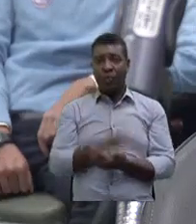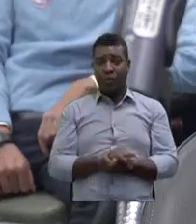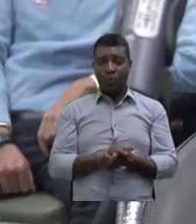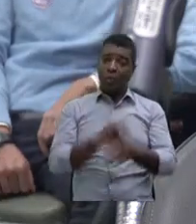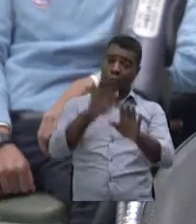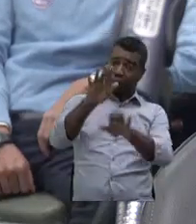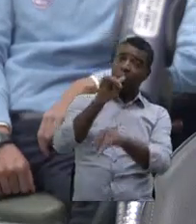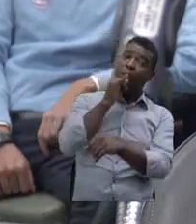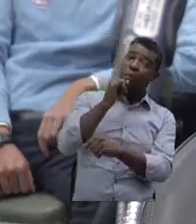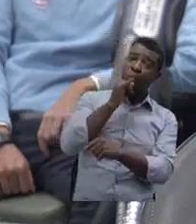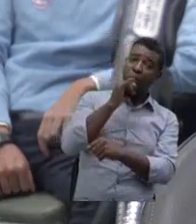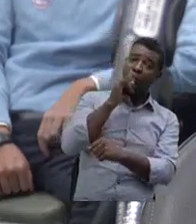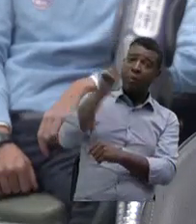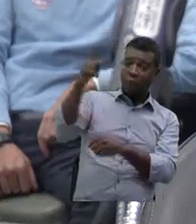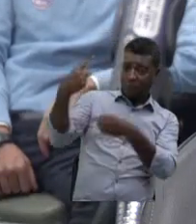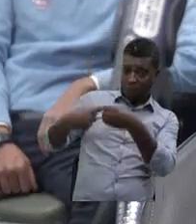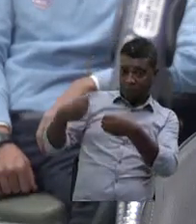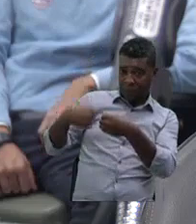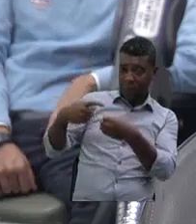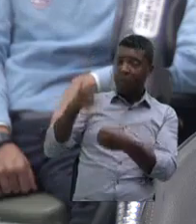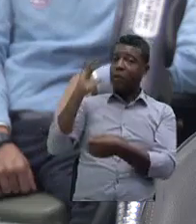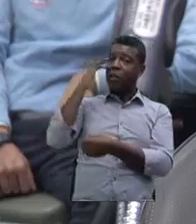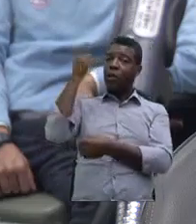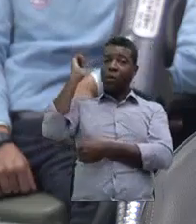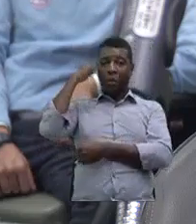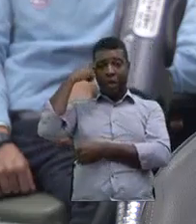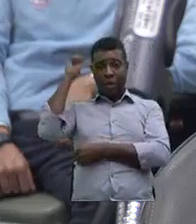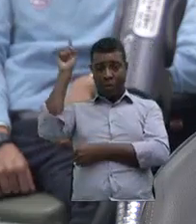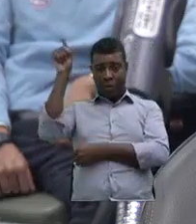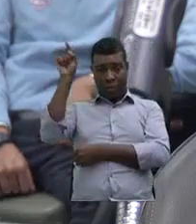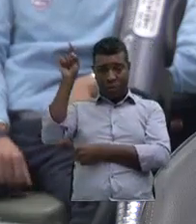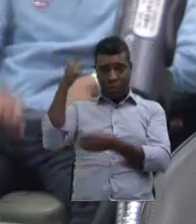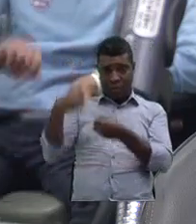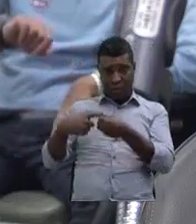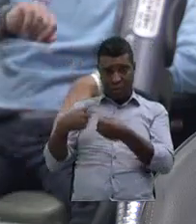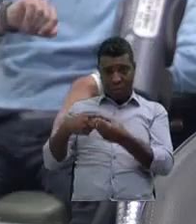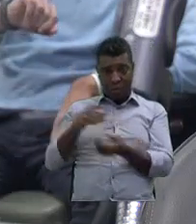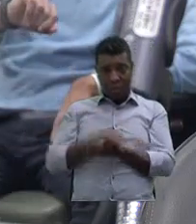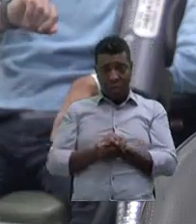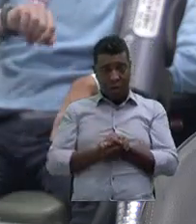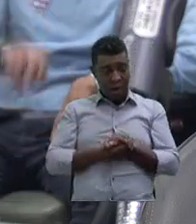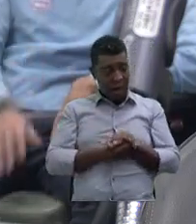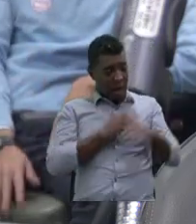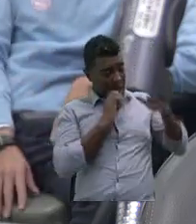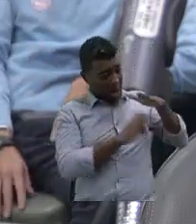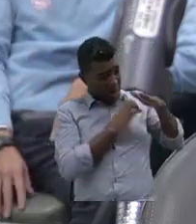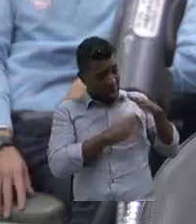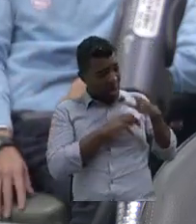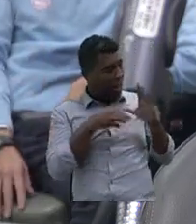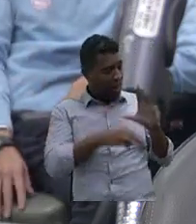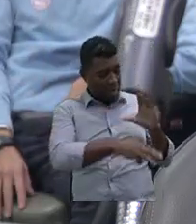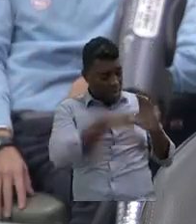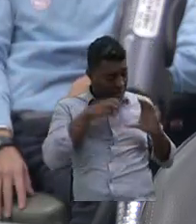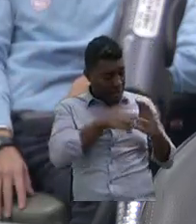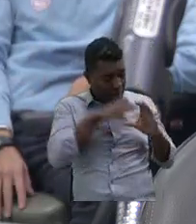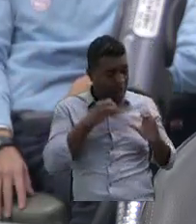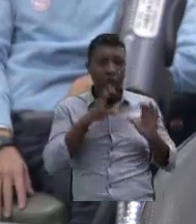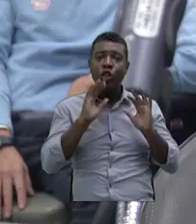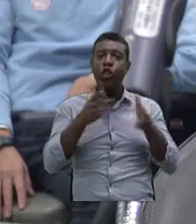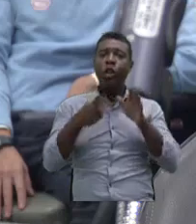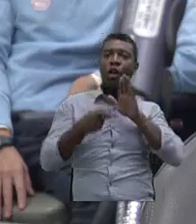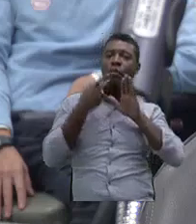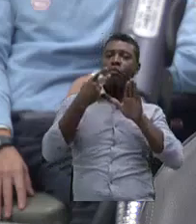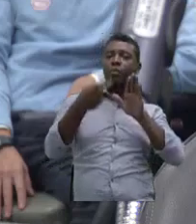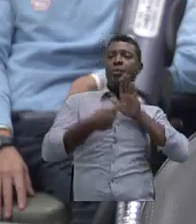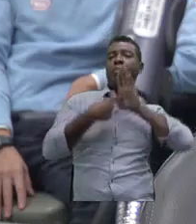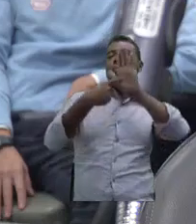Preto, que as mineradoras já apontaram prioridade, e estas empresas, às